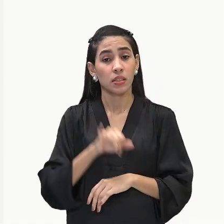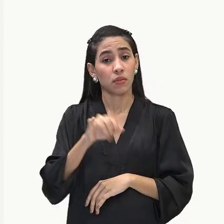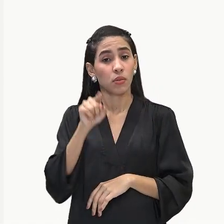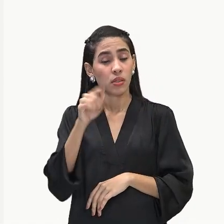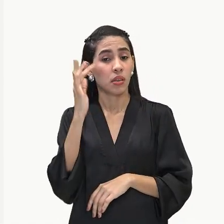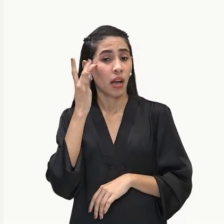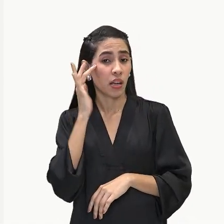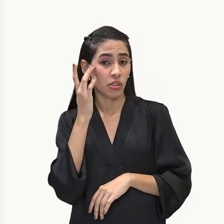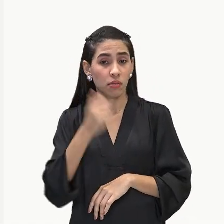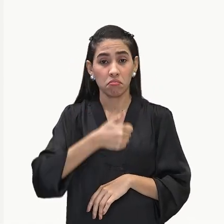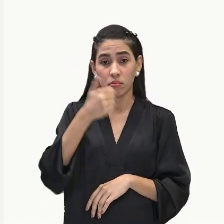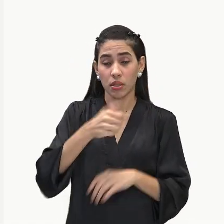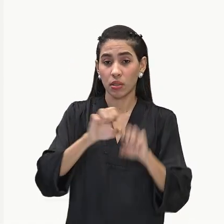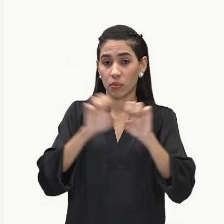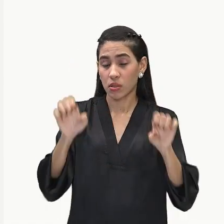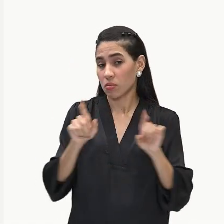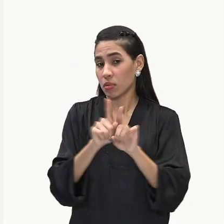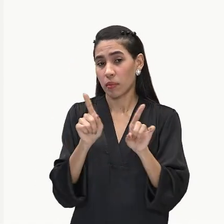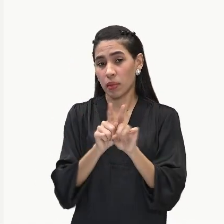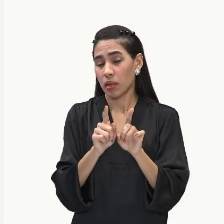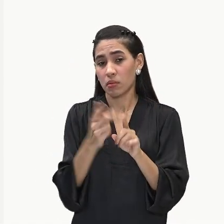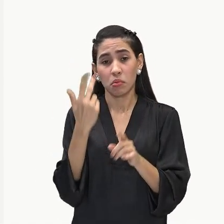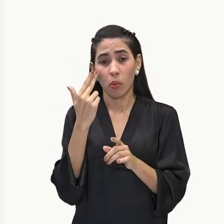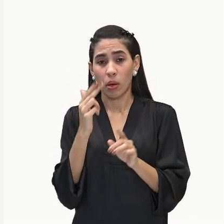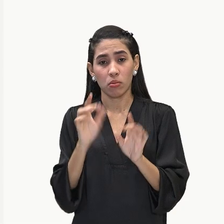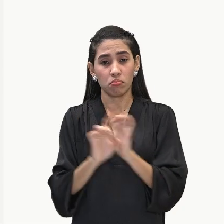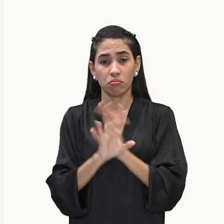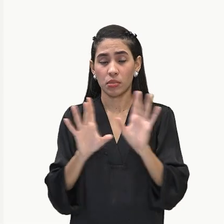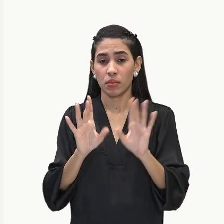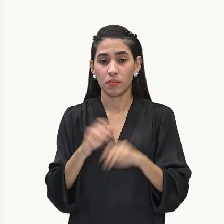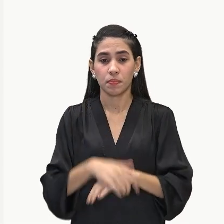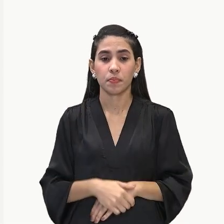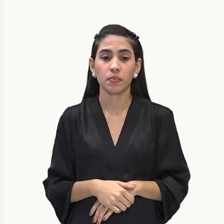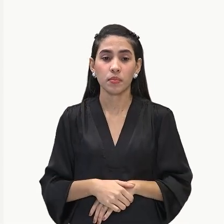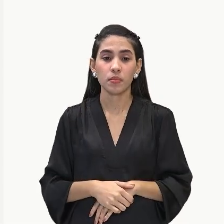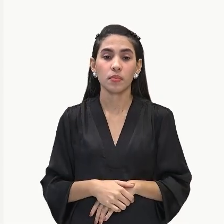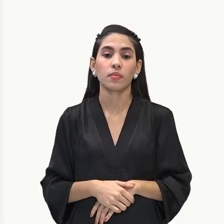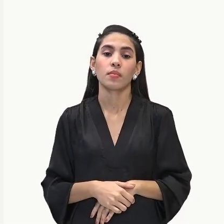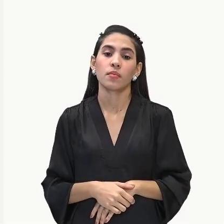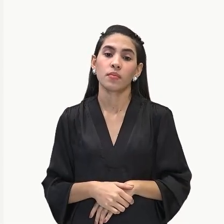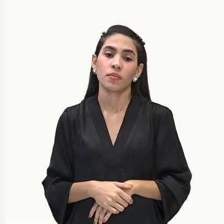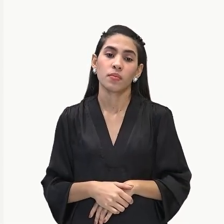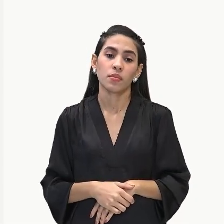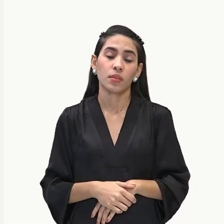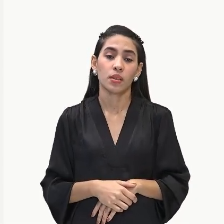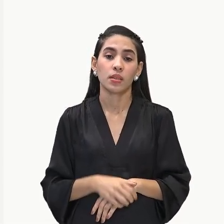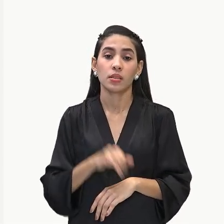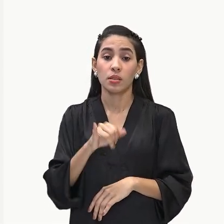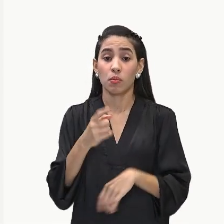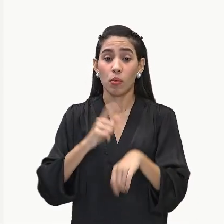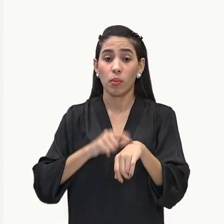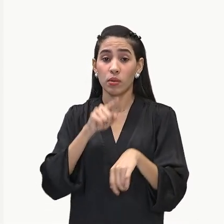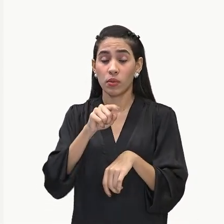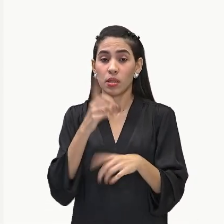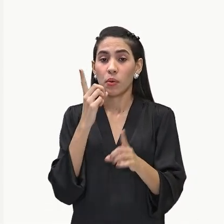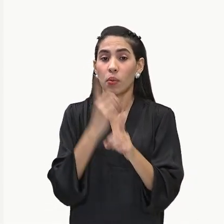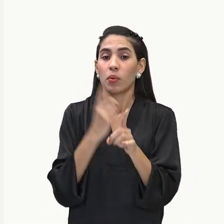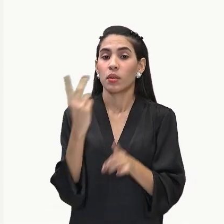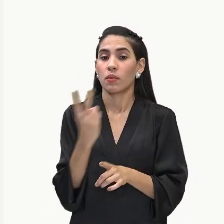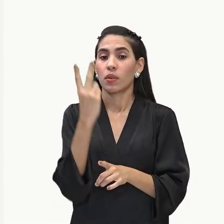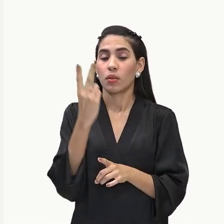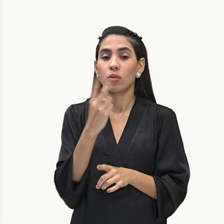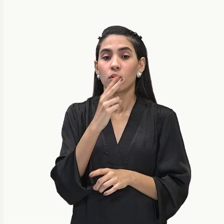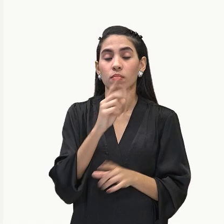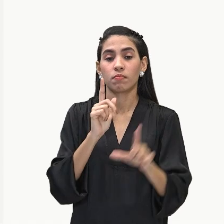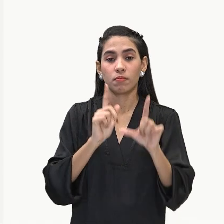achar que é a primeira equação, tranquilo também. Quando nós achamos aí os valores das variáveis, nós